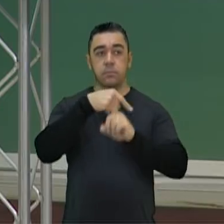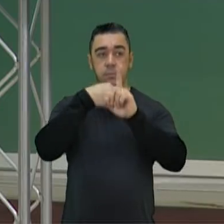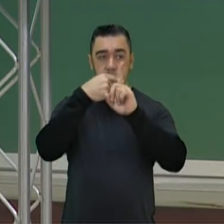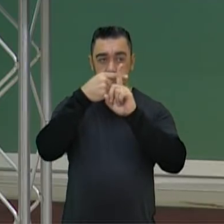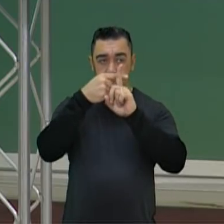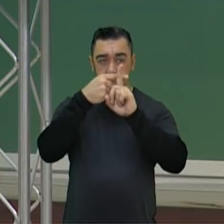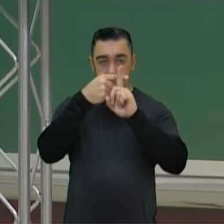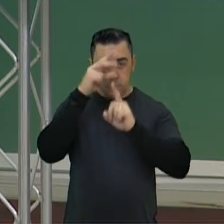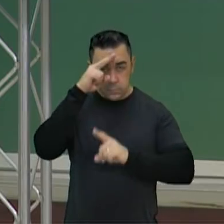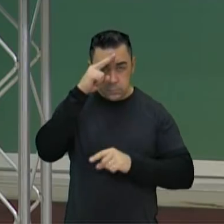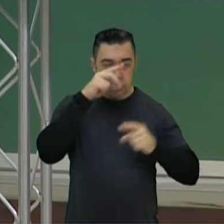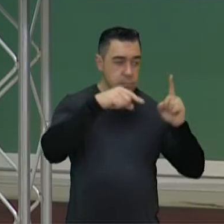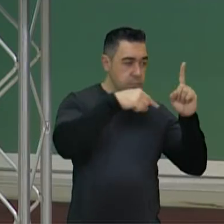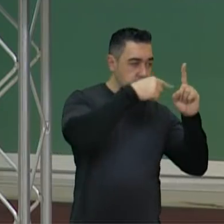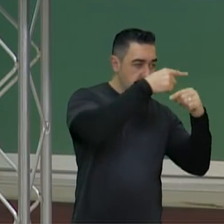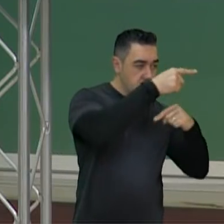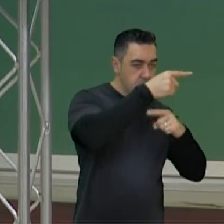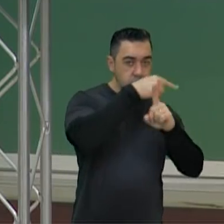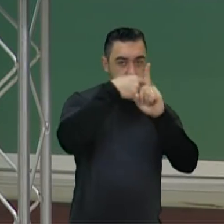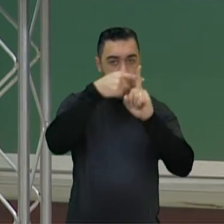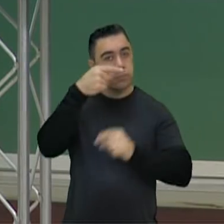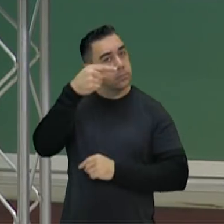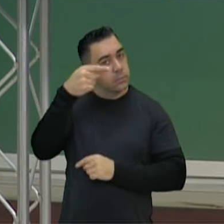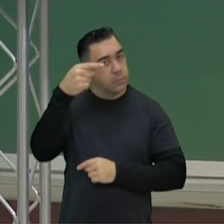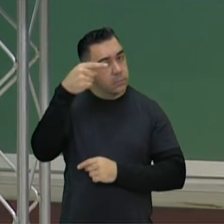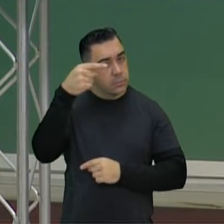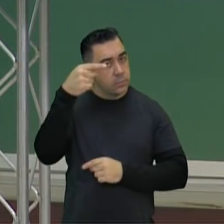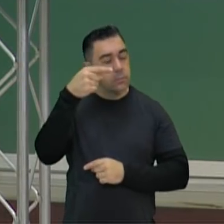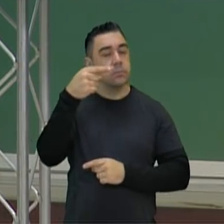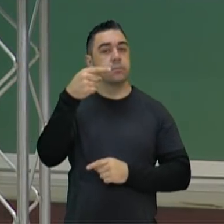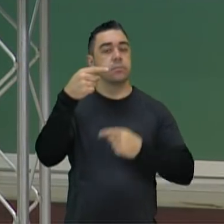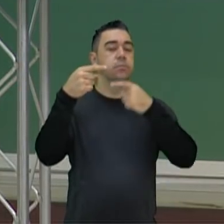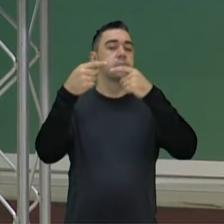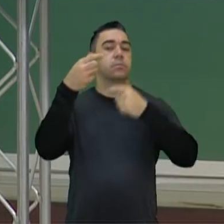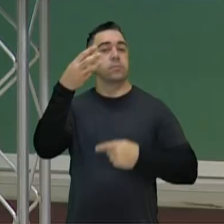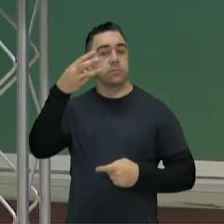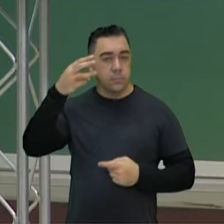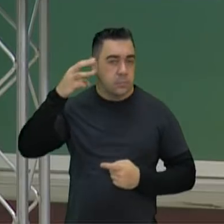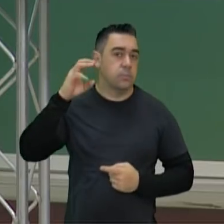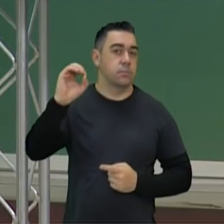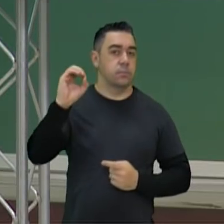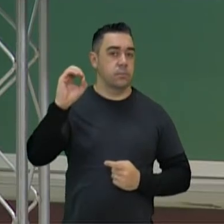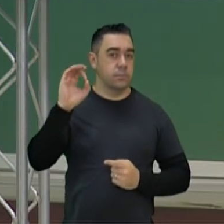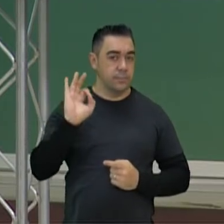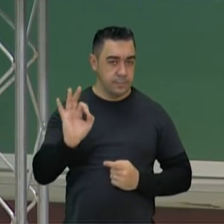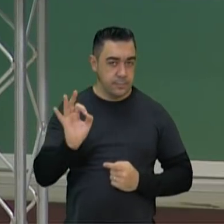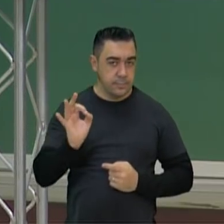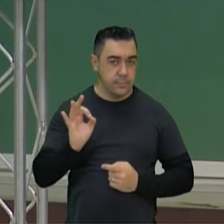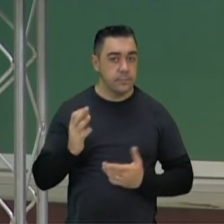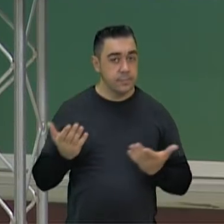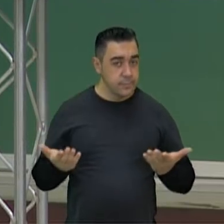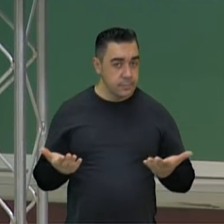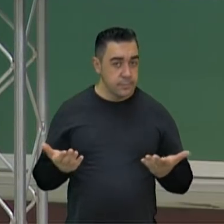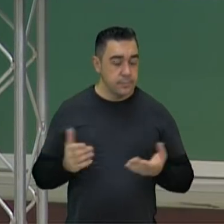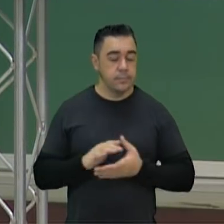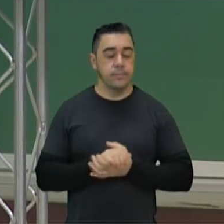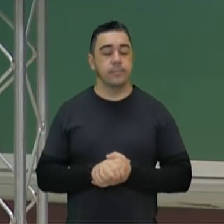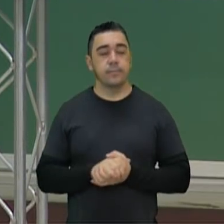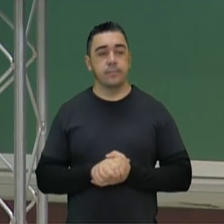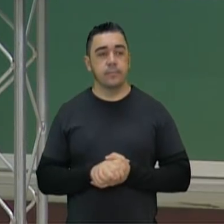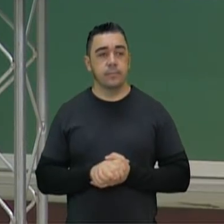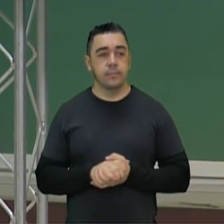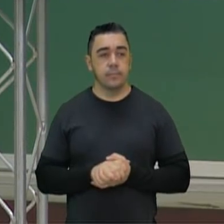sinal. 5 vezes 6 é 30. Menos e mais, negativo. 30,